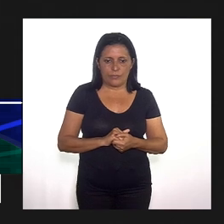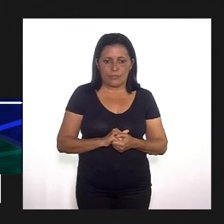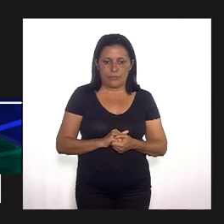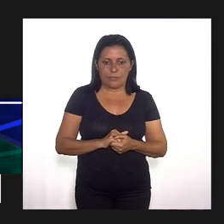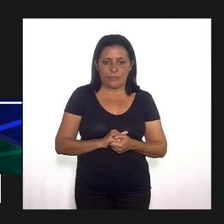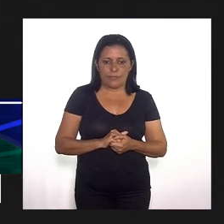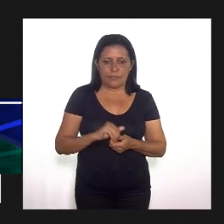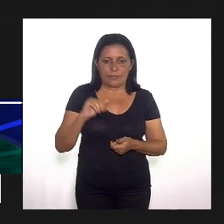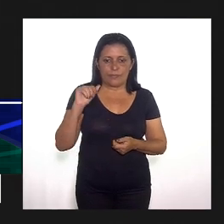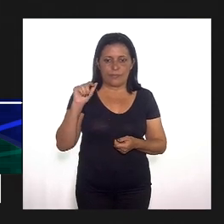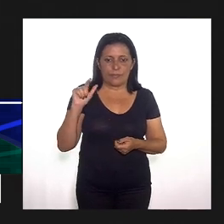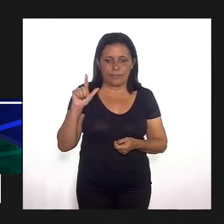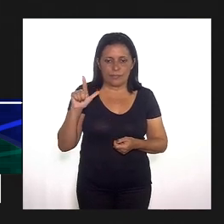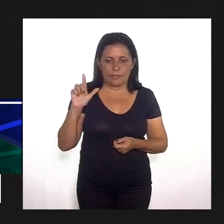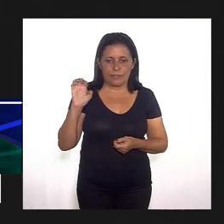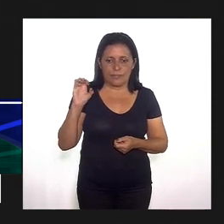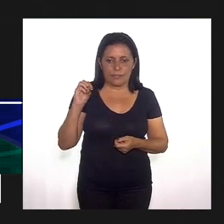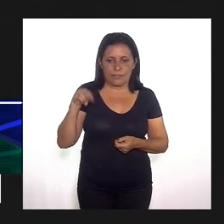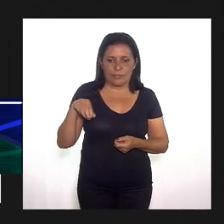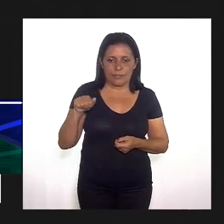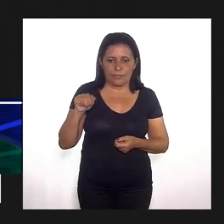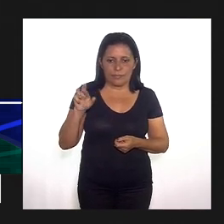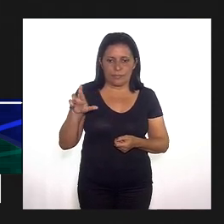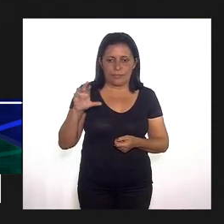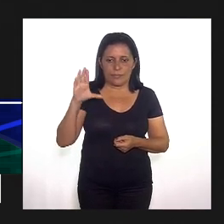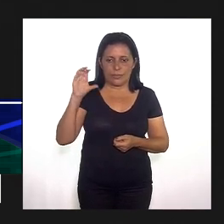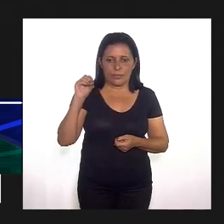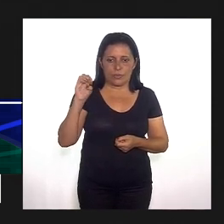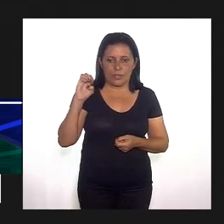Deputado Eliomar Coelho.